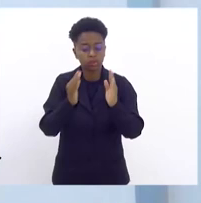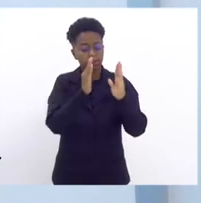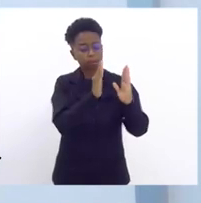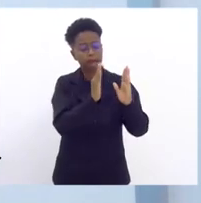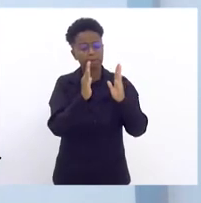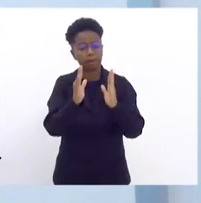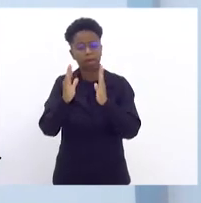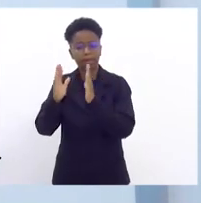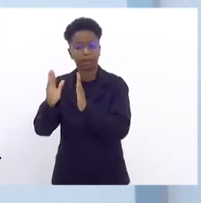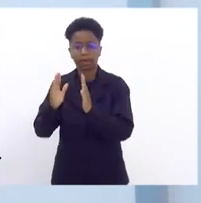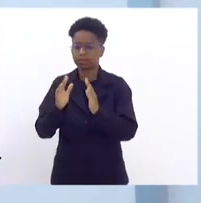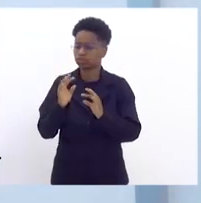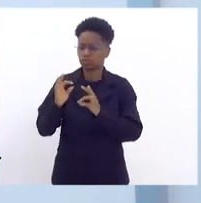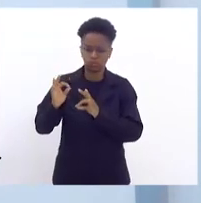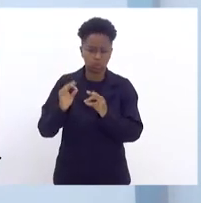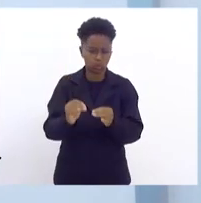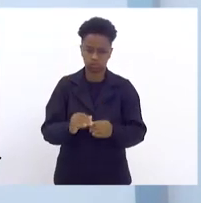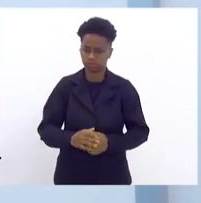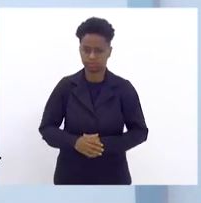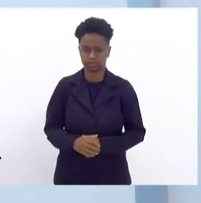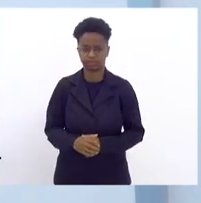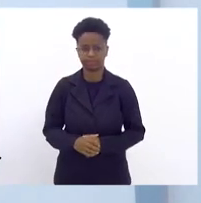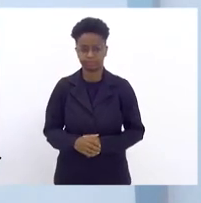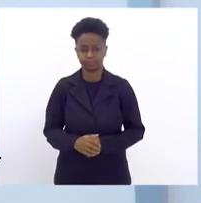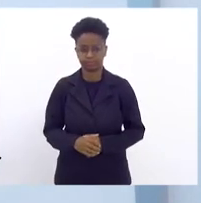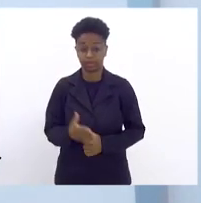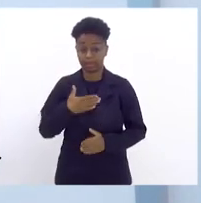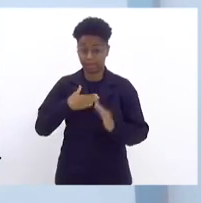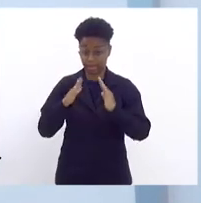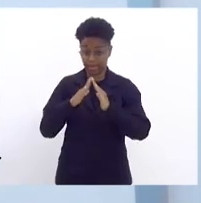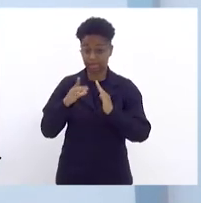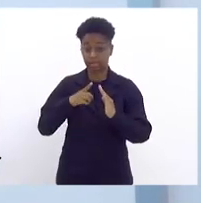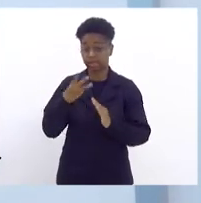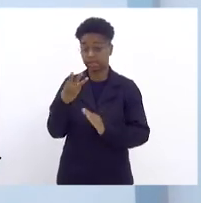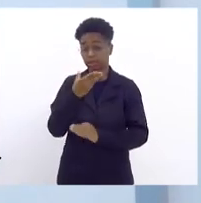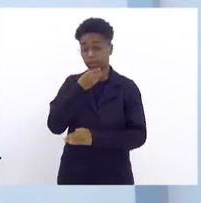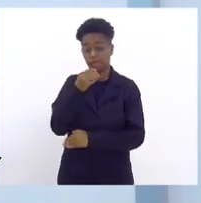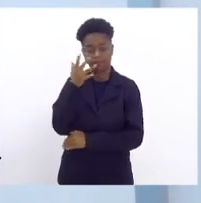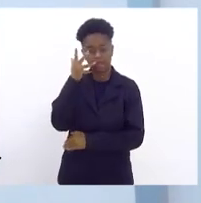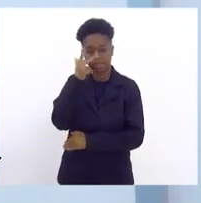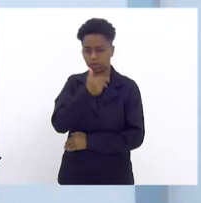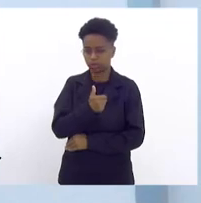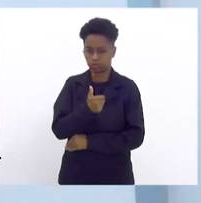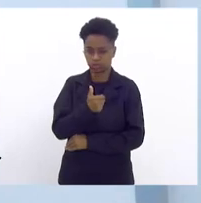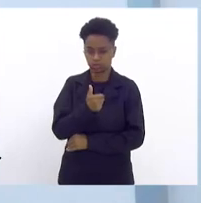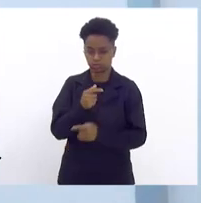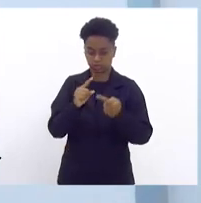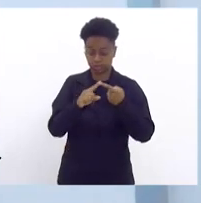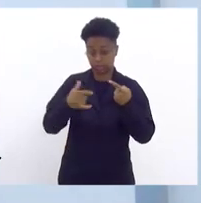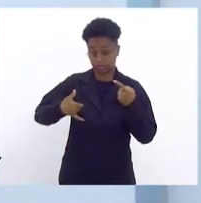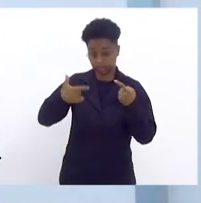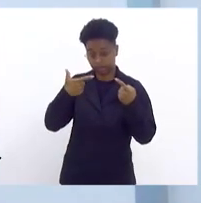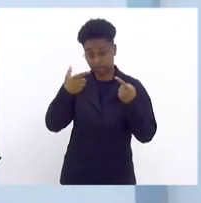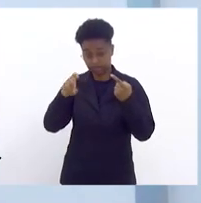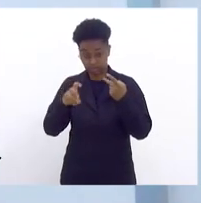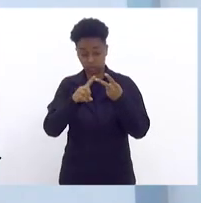em todas as fases lá em casa são três meninos lindos um de 25 com 16 um com